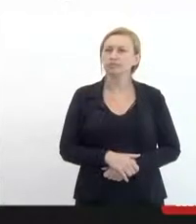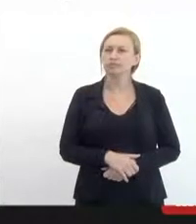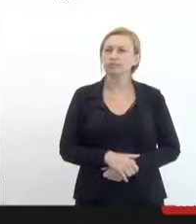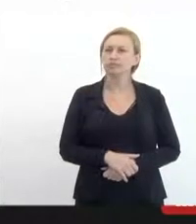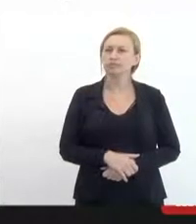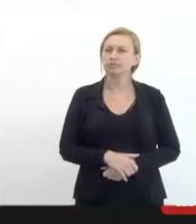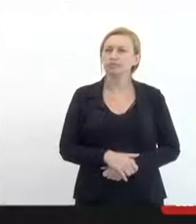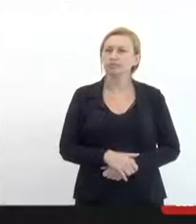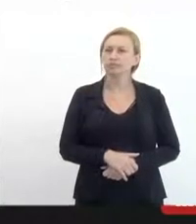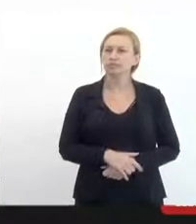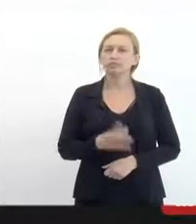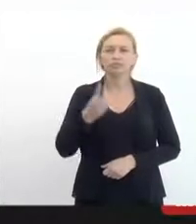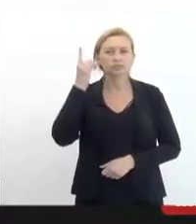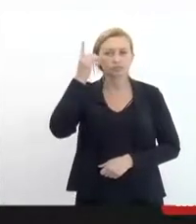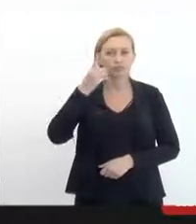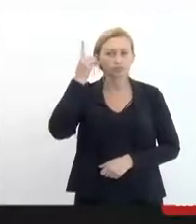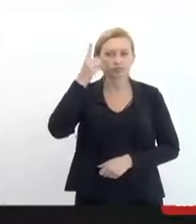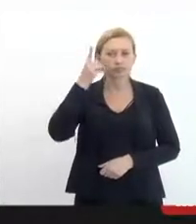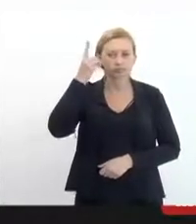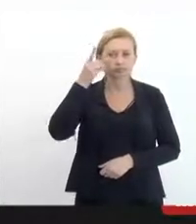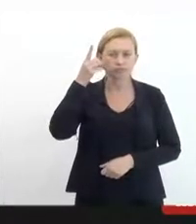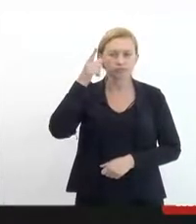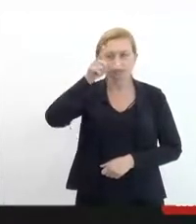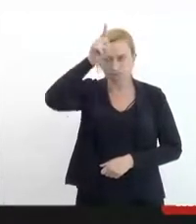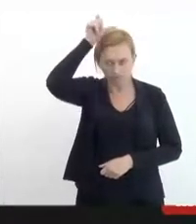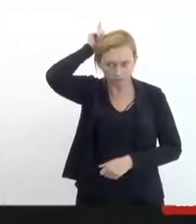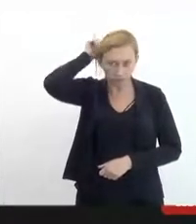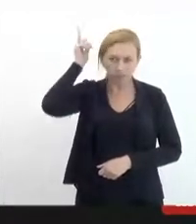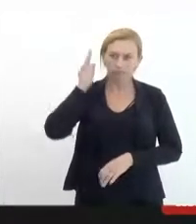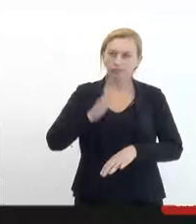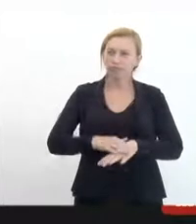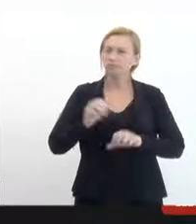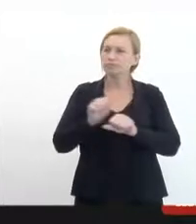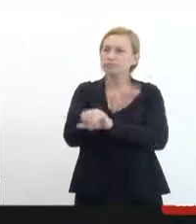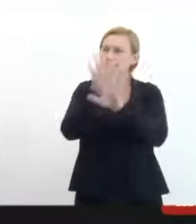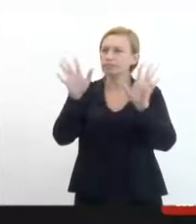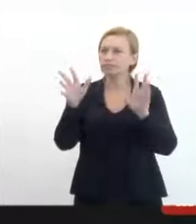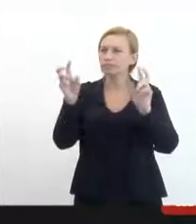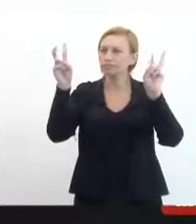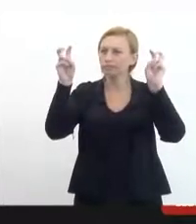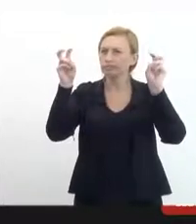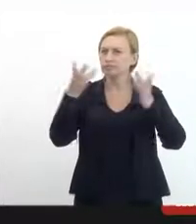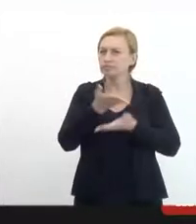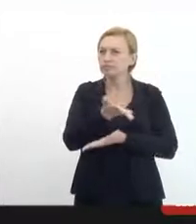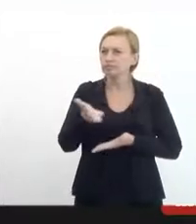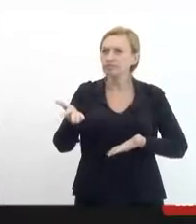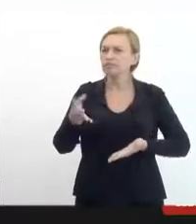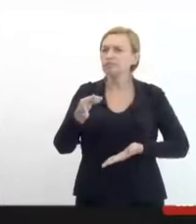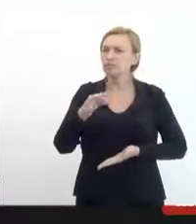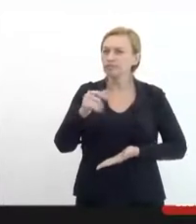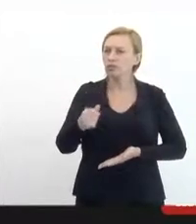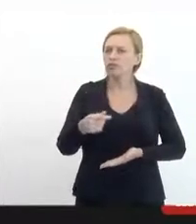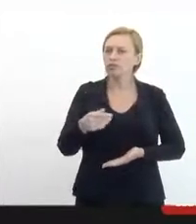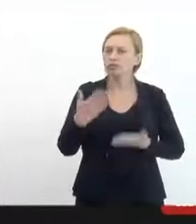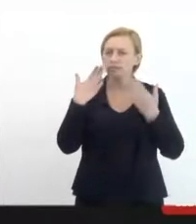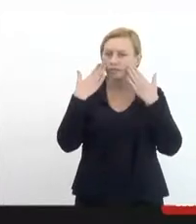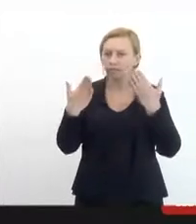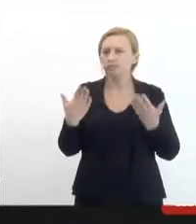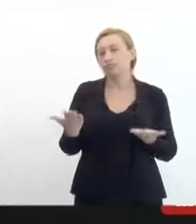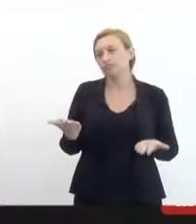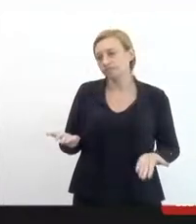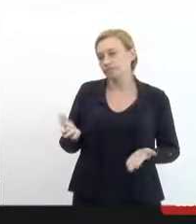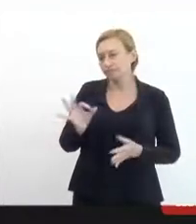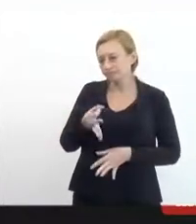deputado Luiz Paulo e demais, com o esclarecimento a respeito destes autos de embaraço. É óbvio que a companhia não